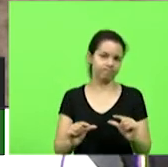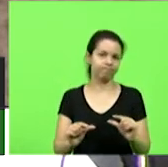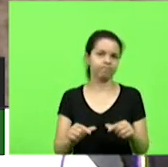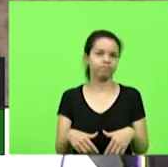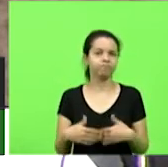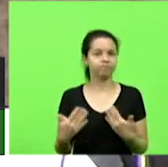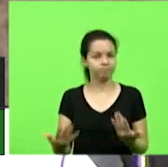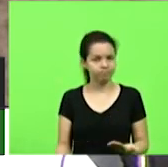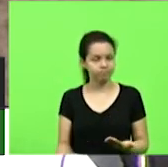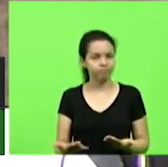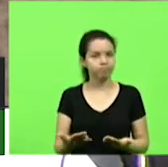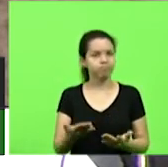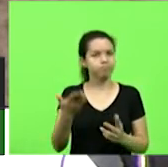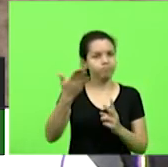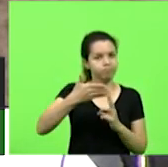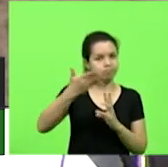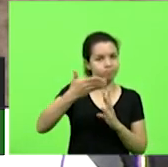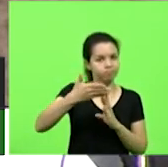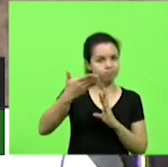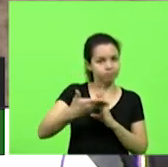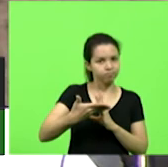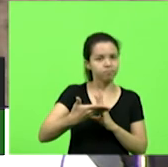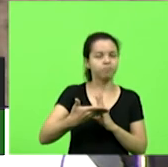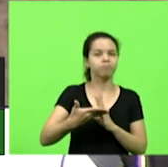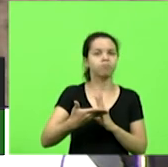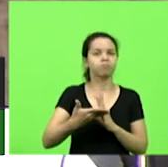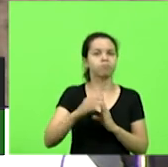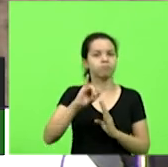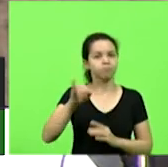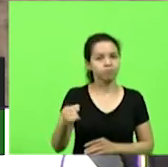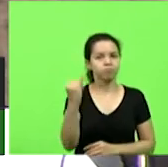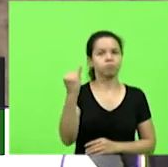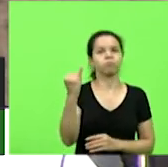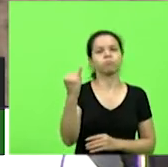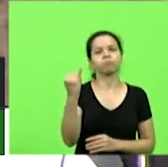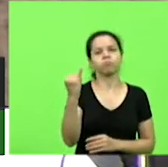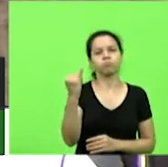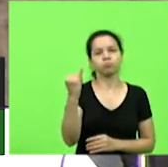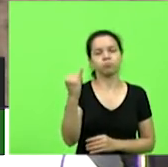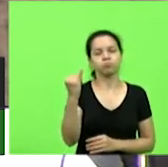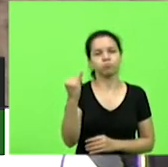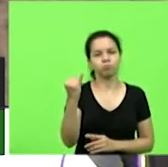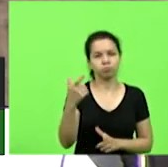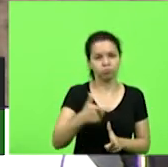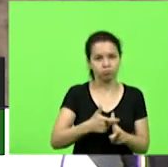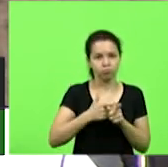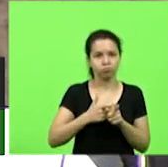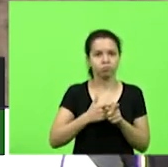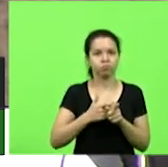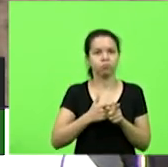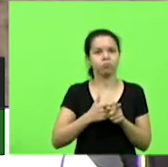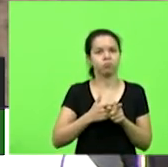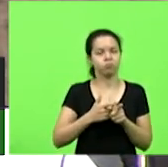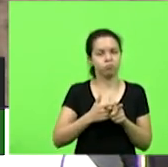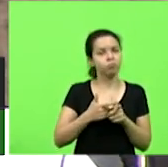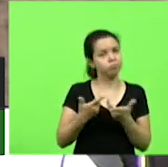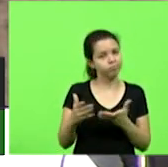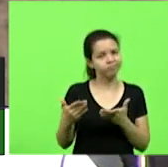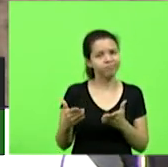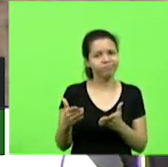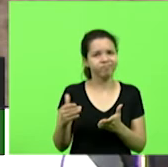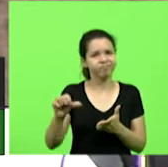apenas para parcelamentos de um juros da dívida. Firme, é pífio, mas vai